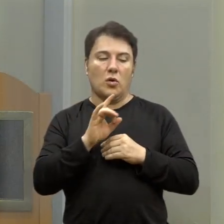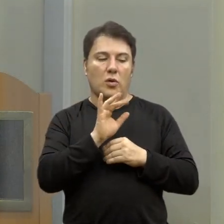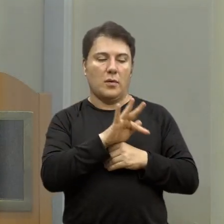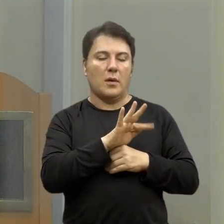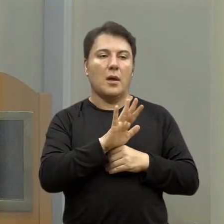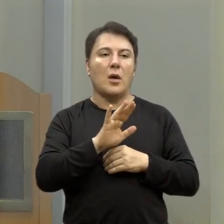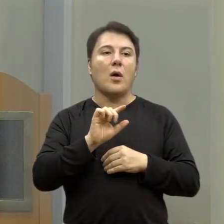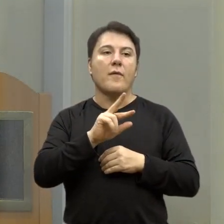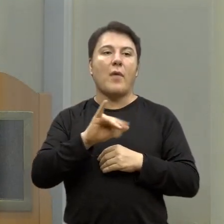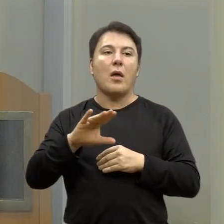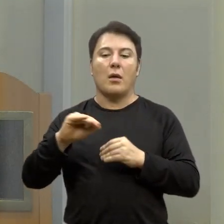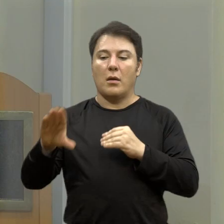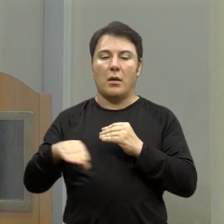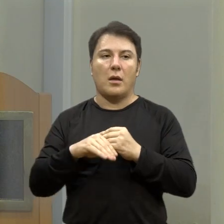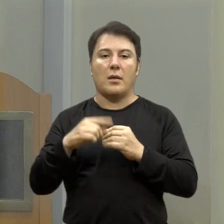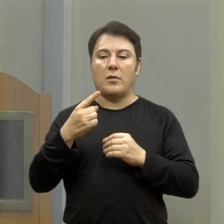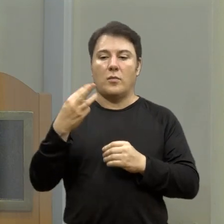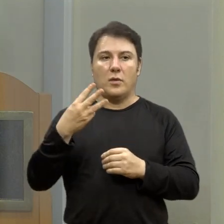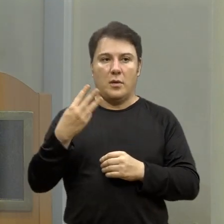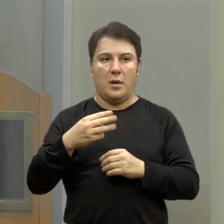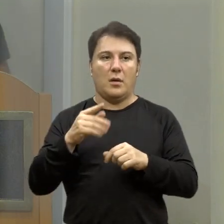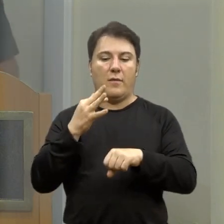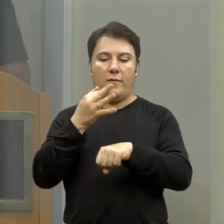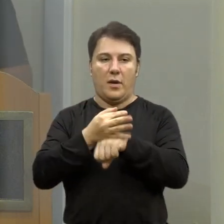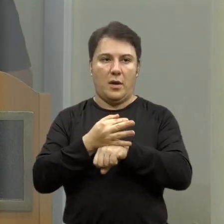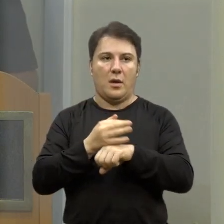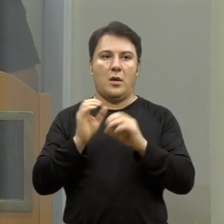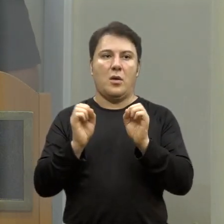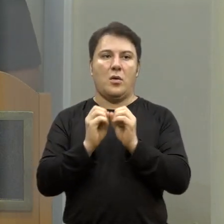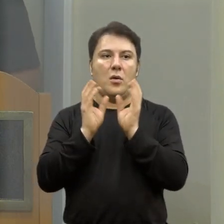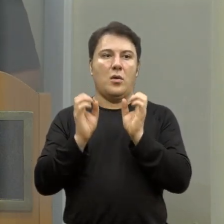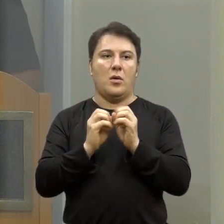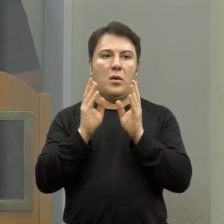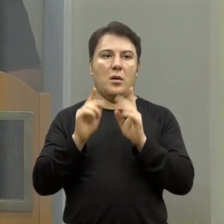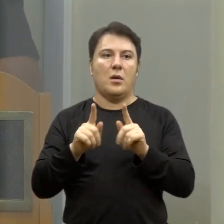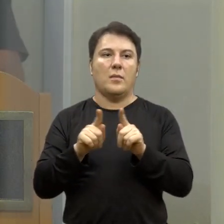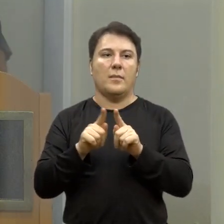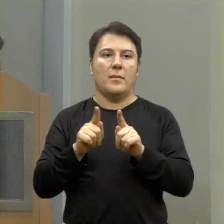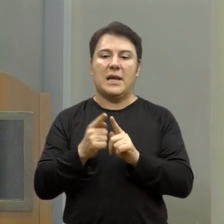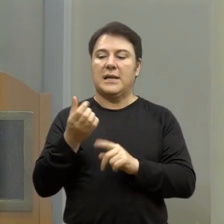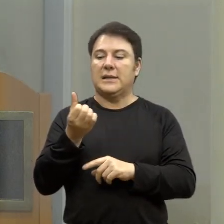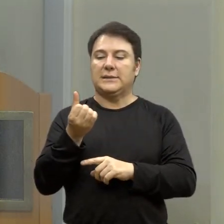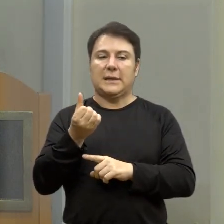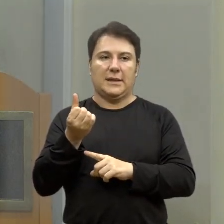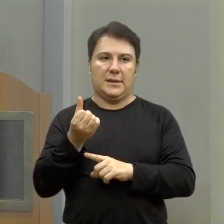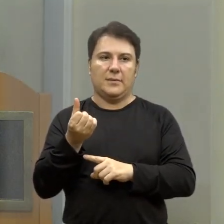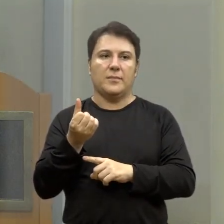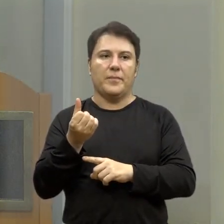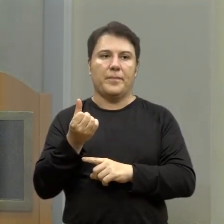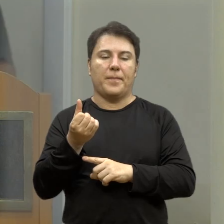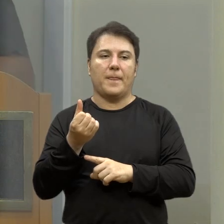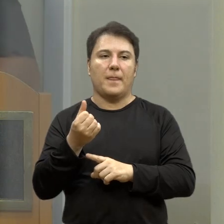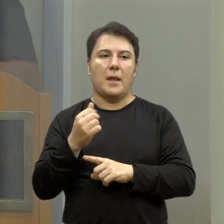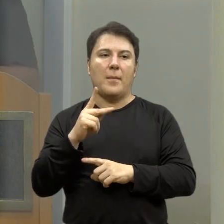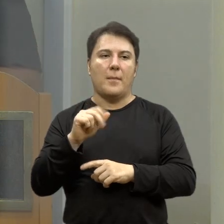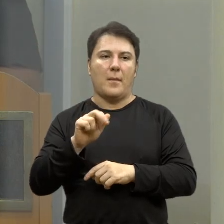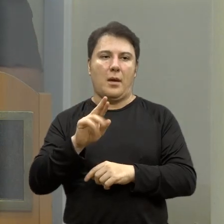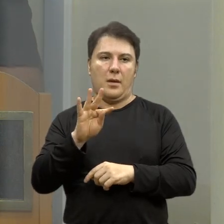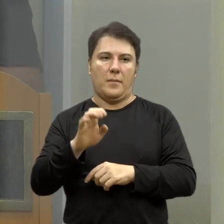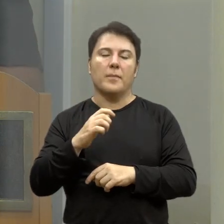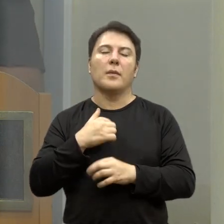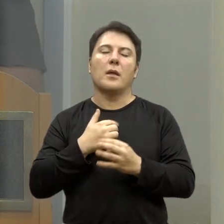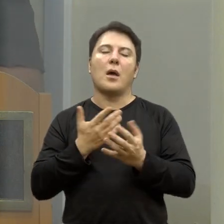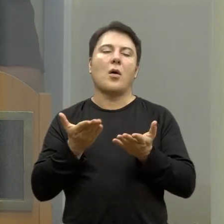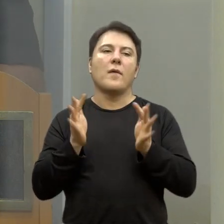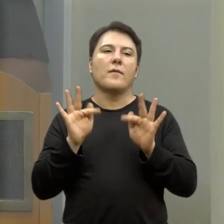vai incidir sobre o 13º, sobre as férias, sobre a hora extra, sobre a sexta parte. E nesse sentido, para terminar, presidente, eu queria muito que